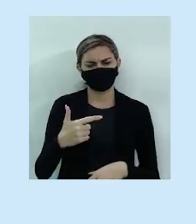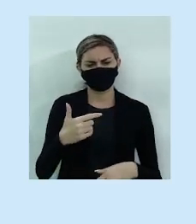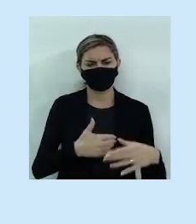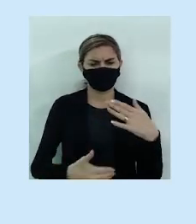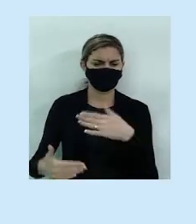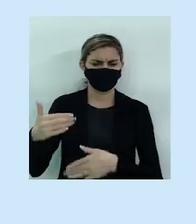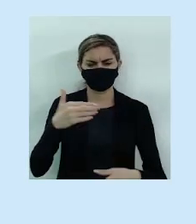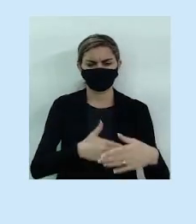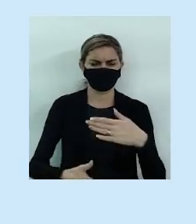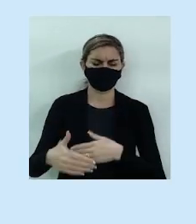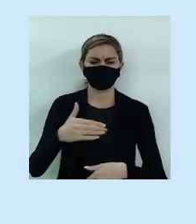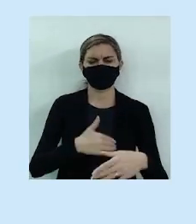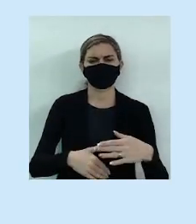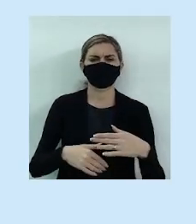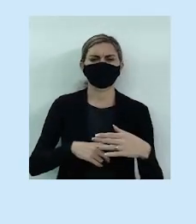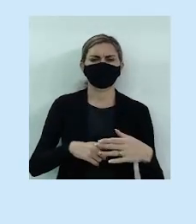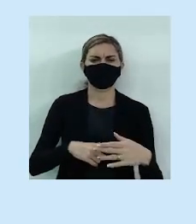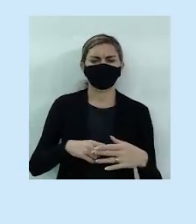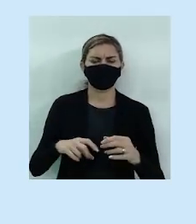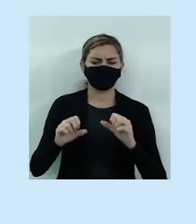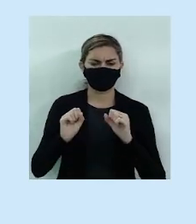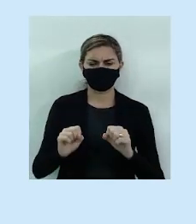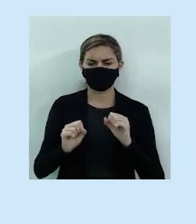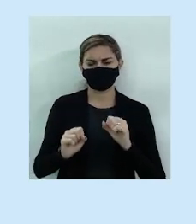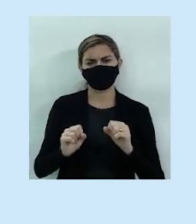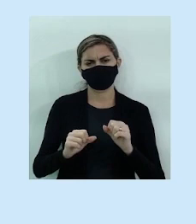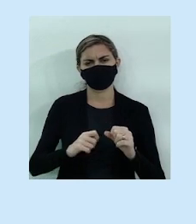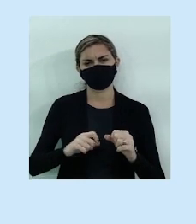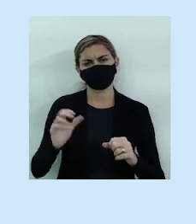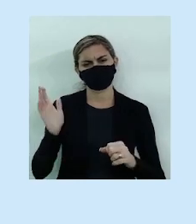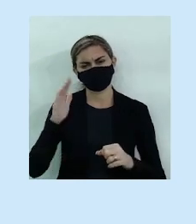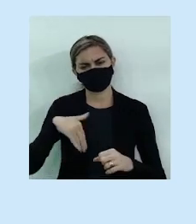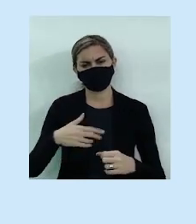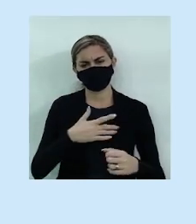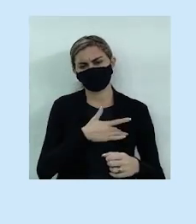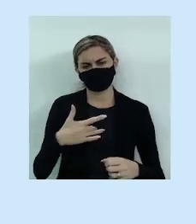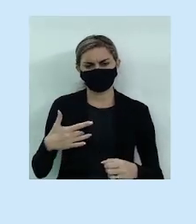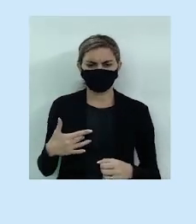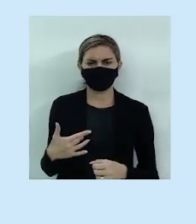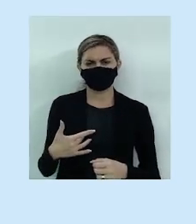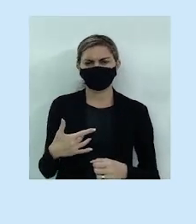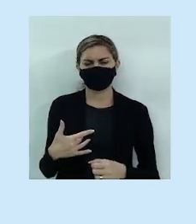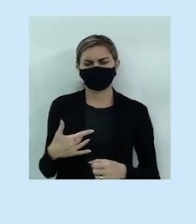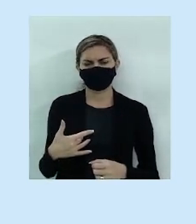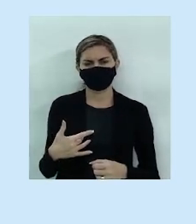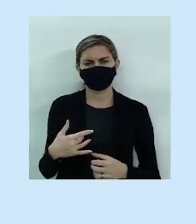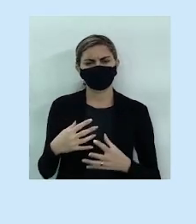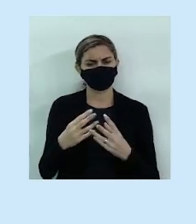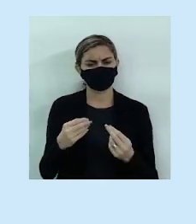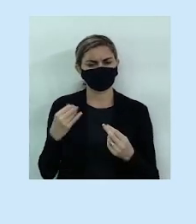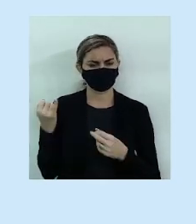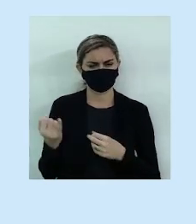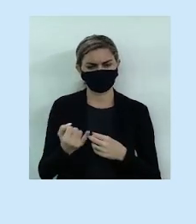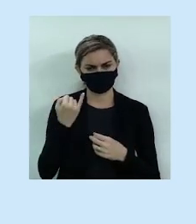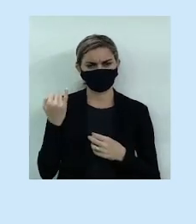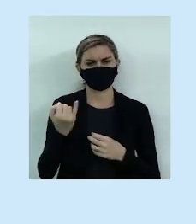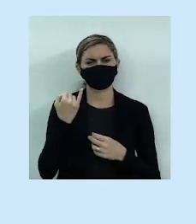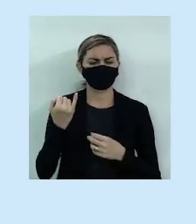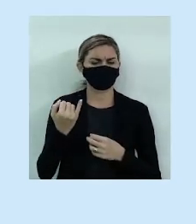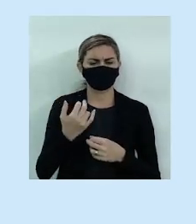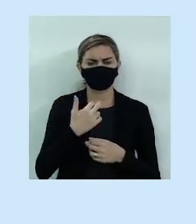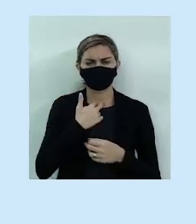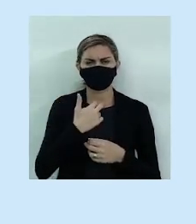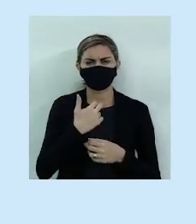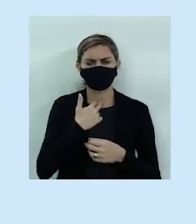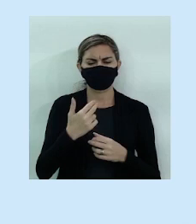acesso com micro-organismos que possam fazer mal à nossa saúde. Então isso é muito importante, a gente não pode